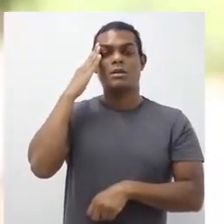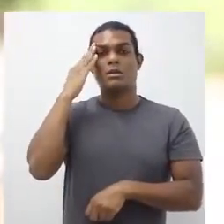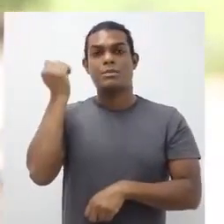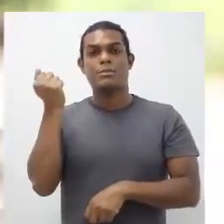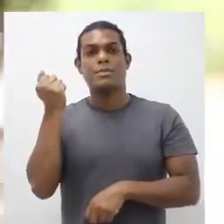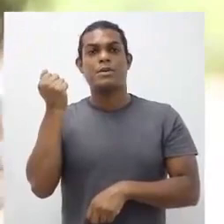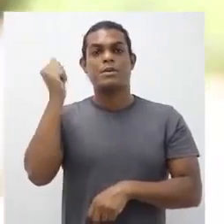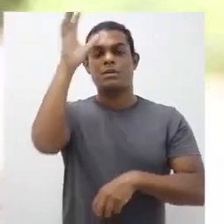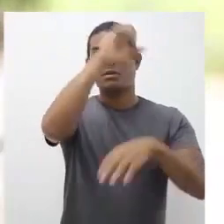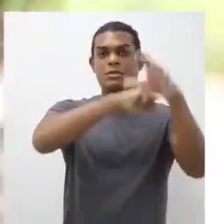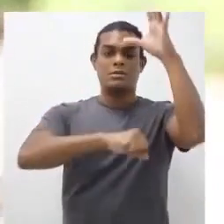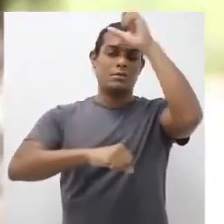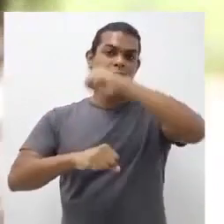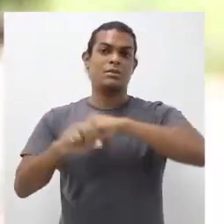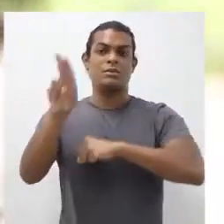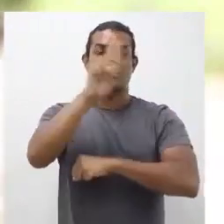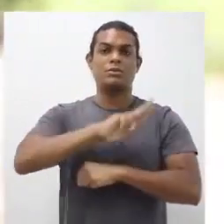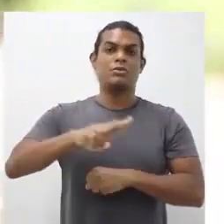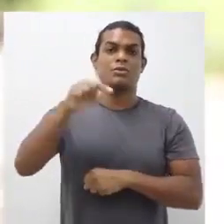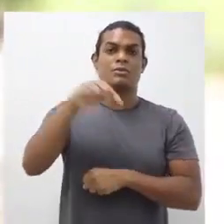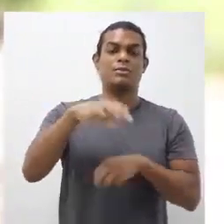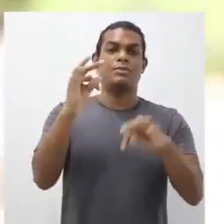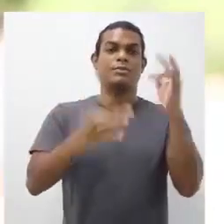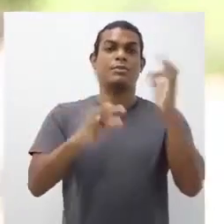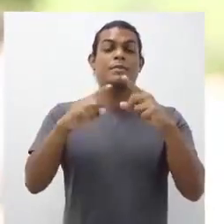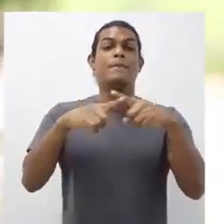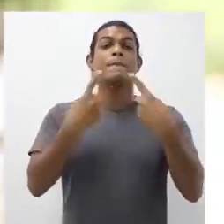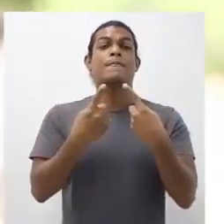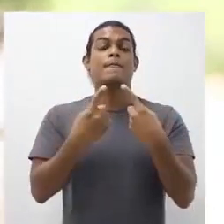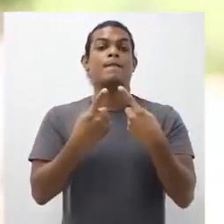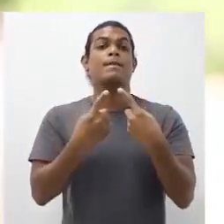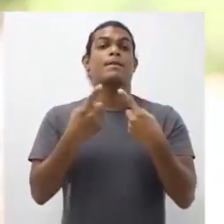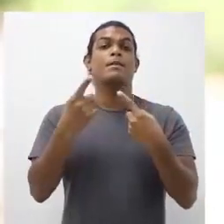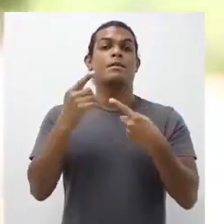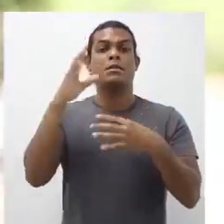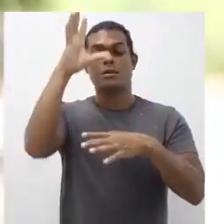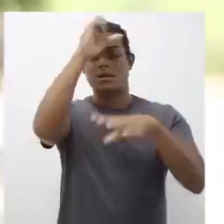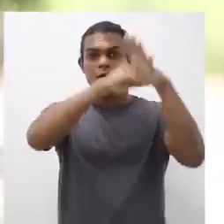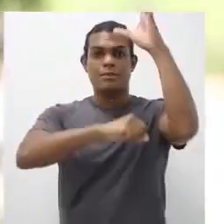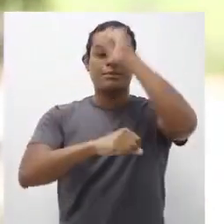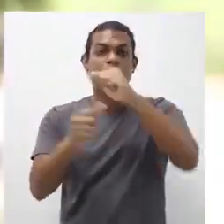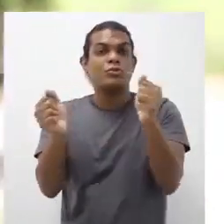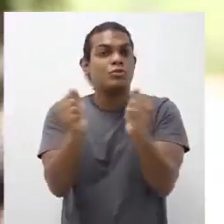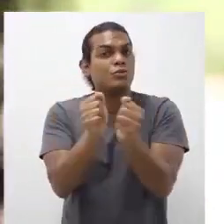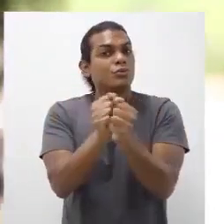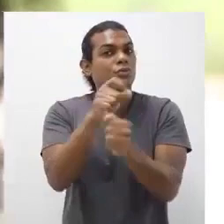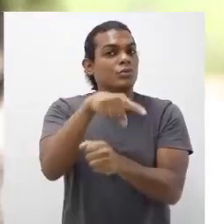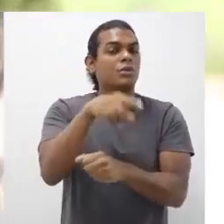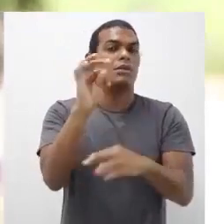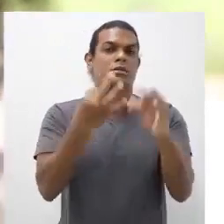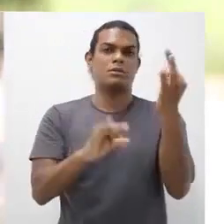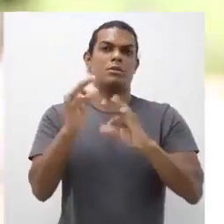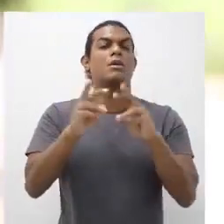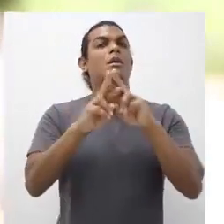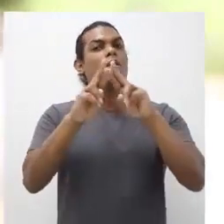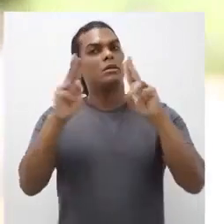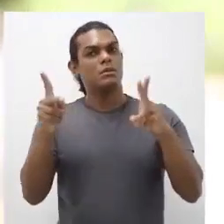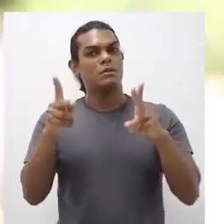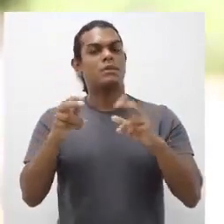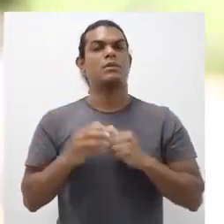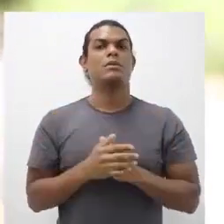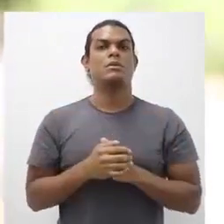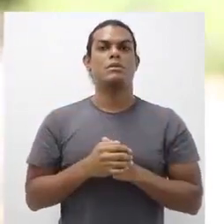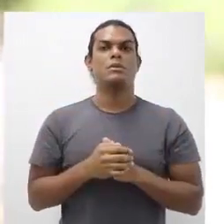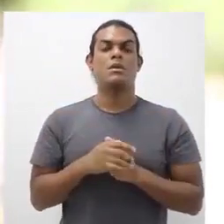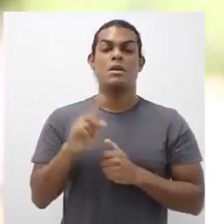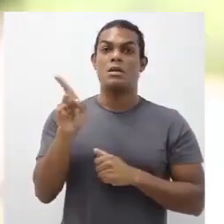usar tecnologia, mas é aprender com tecnologia, que são duas questões bem significativas.